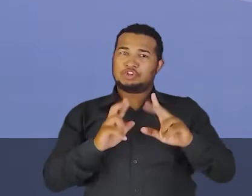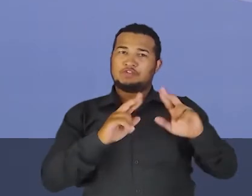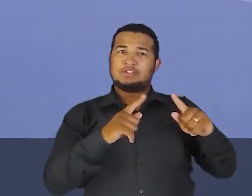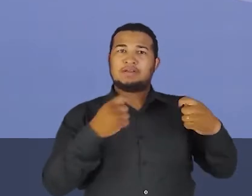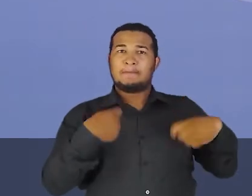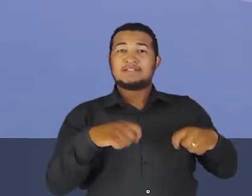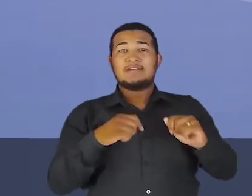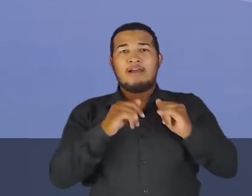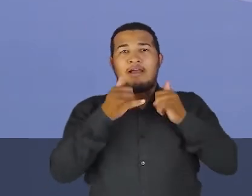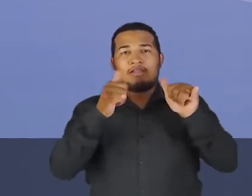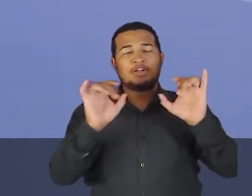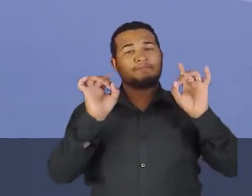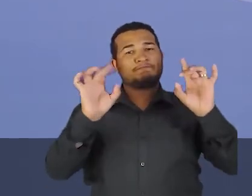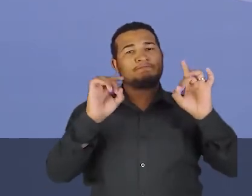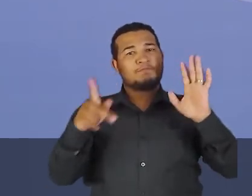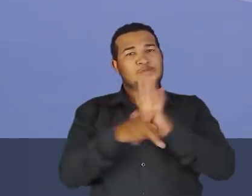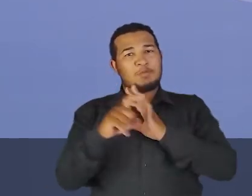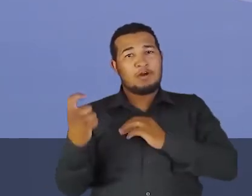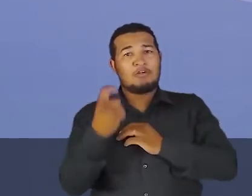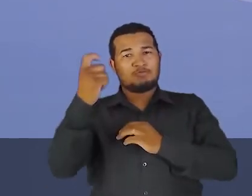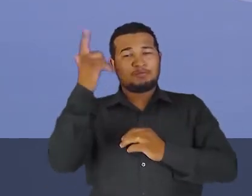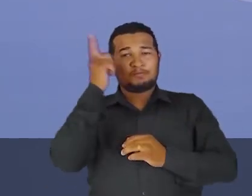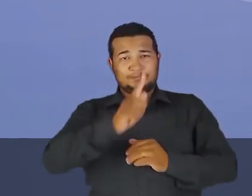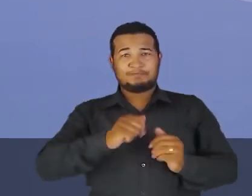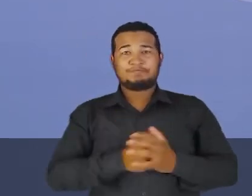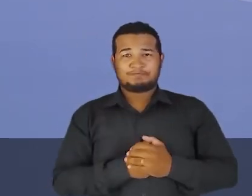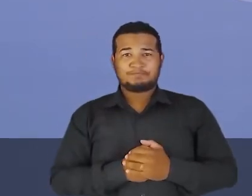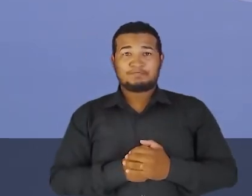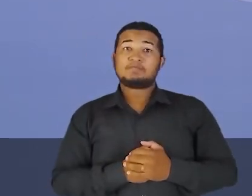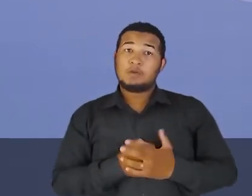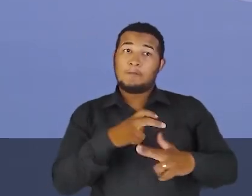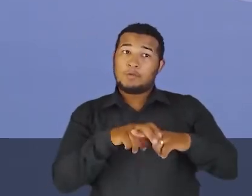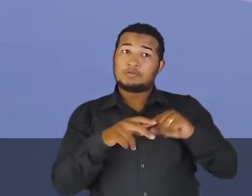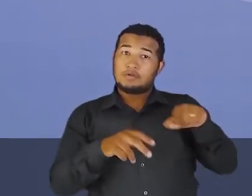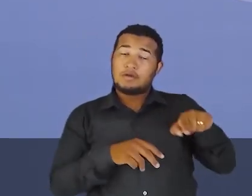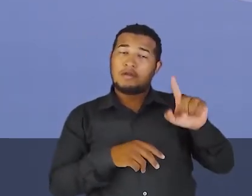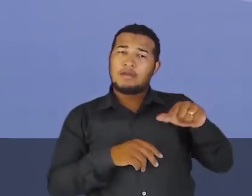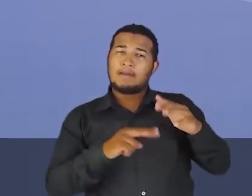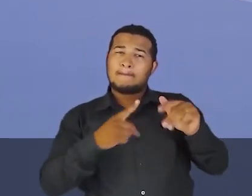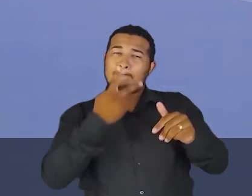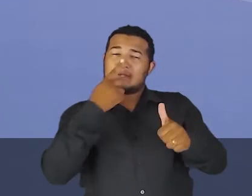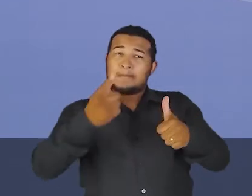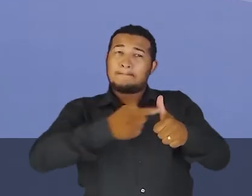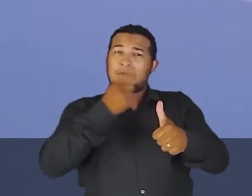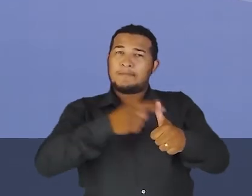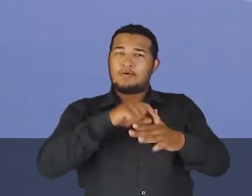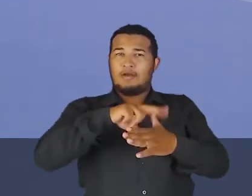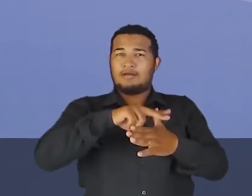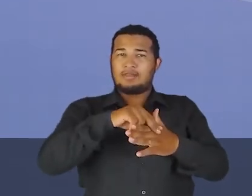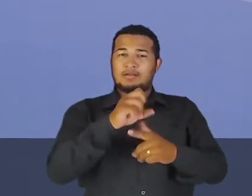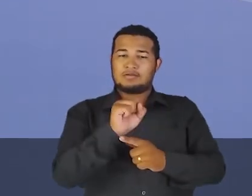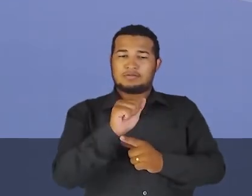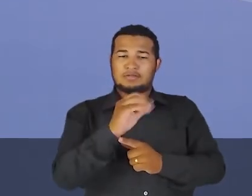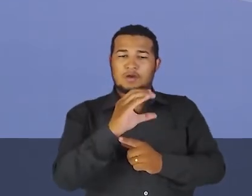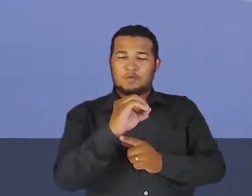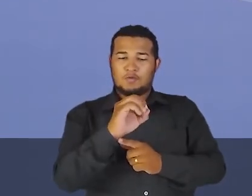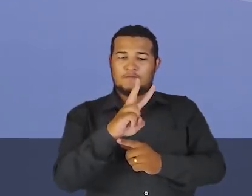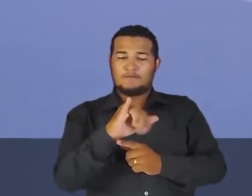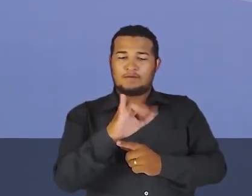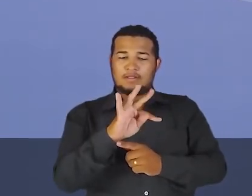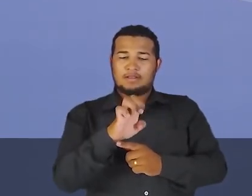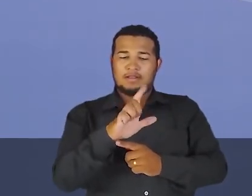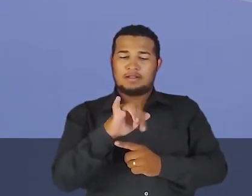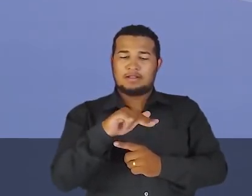para poder chegar à fase adulta, ok? Então, o saco vitelínico é o primeiro anexo embrionário que nós aprendemos hoje, que